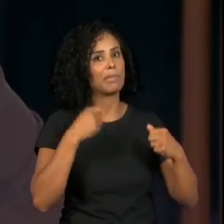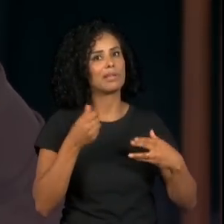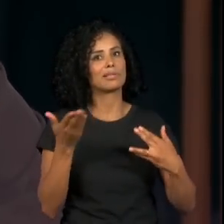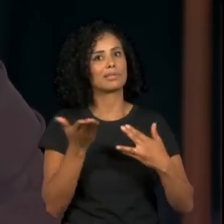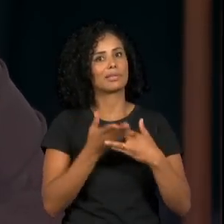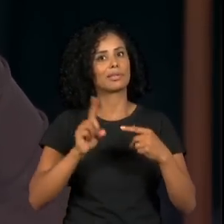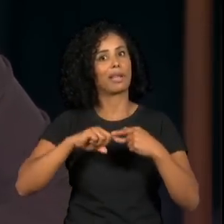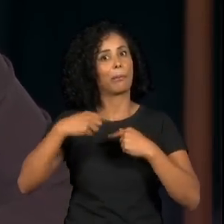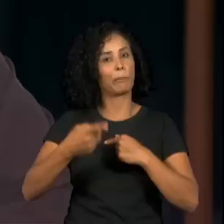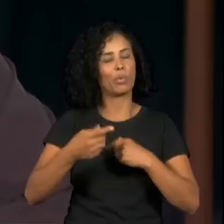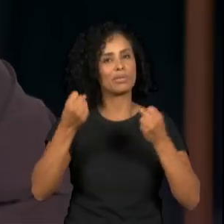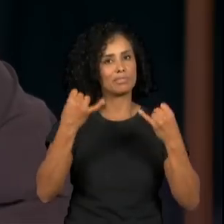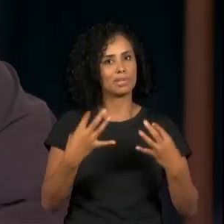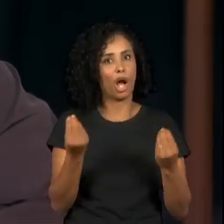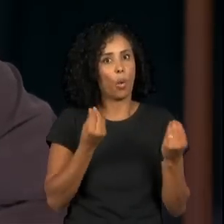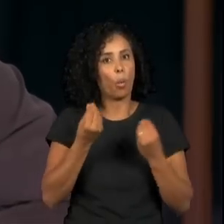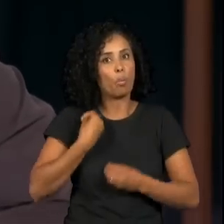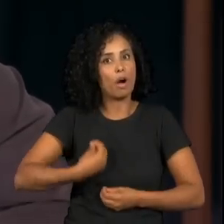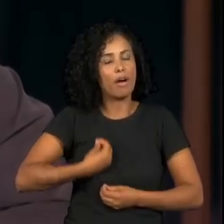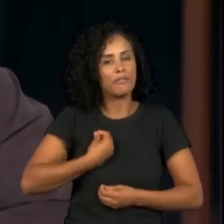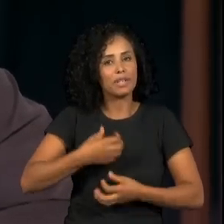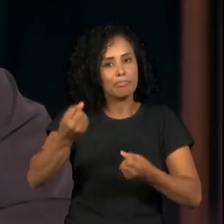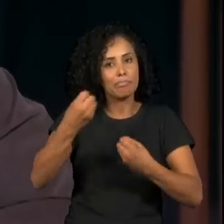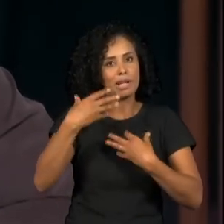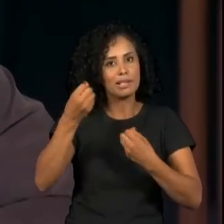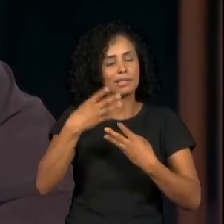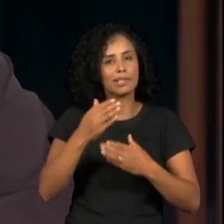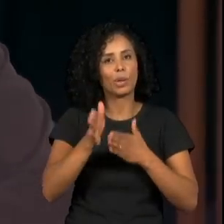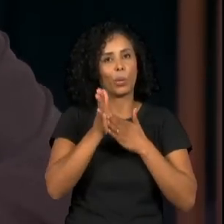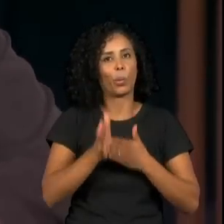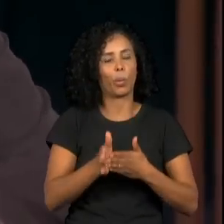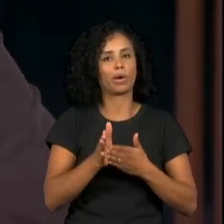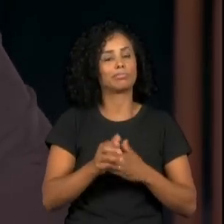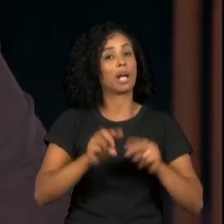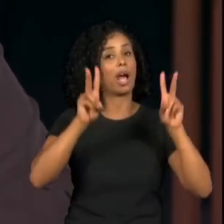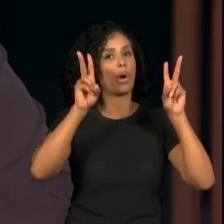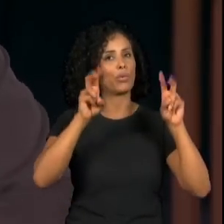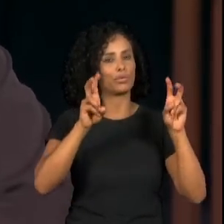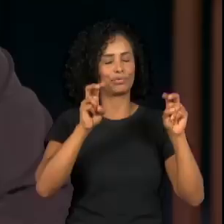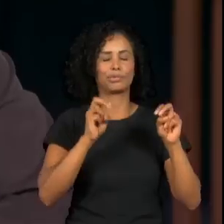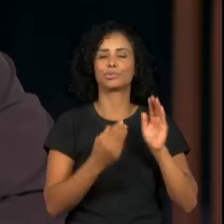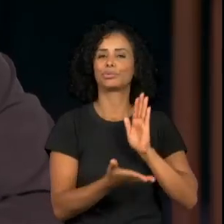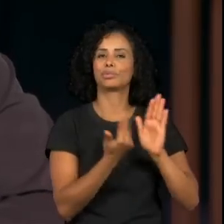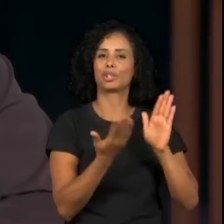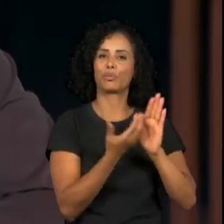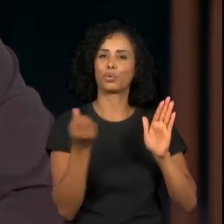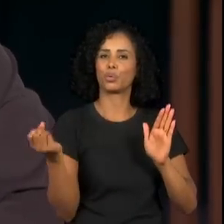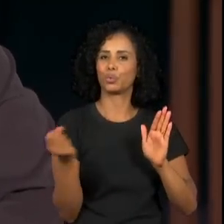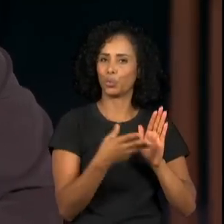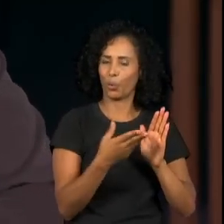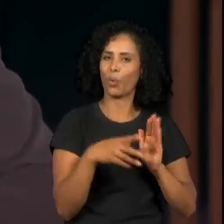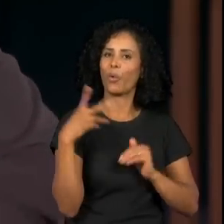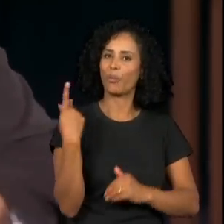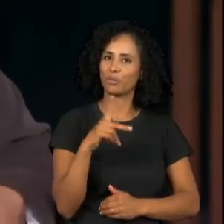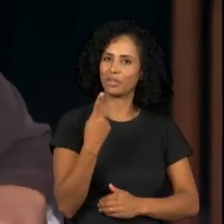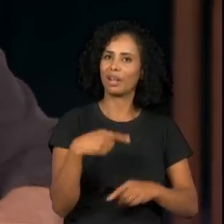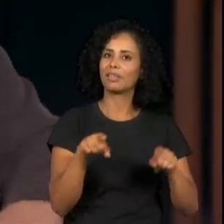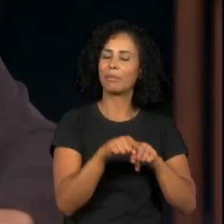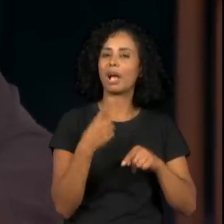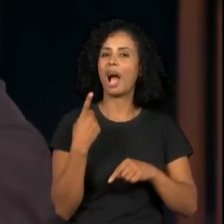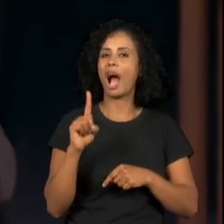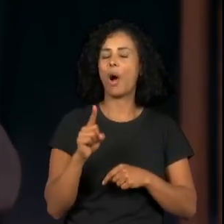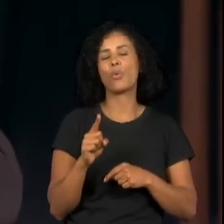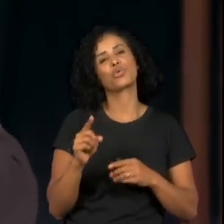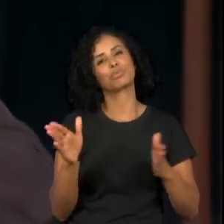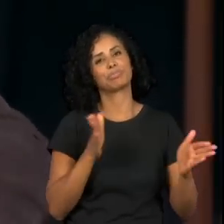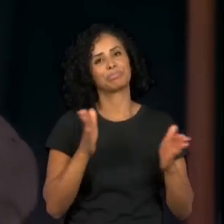falar dele. Ah. A Vida Me Ensinou a Caminhar. É o título do mais novo livro do MV Bill e a última parte da nossa